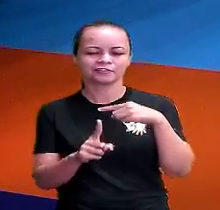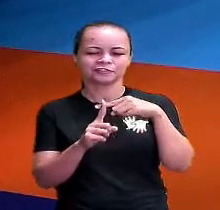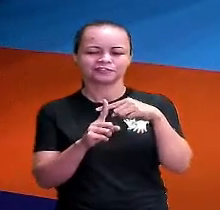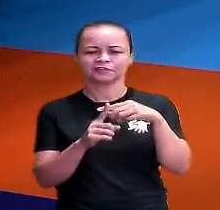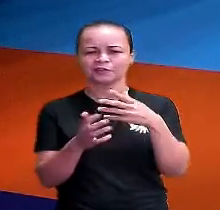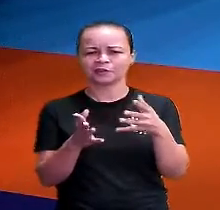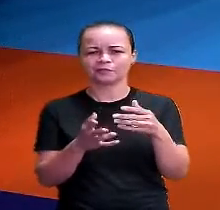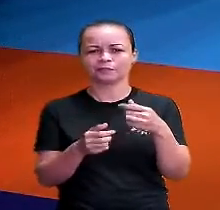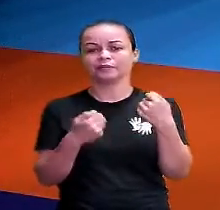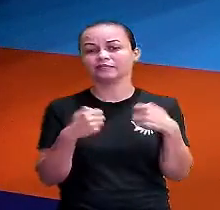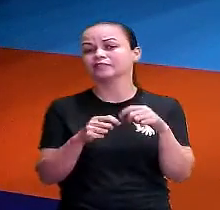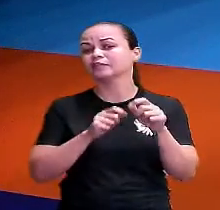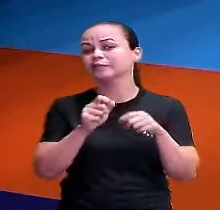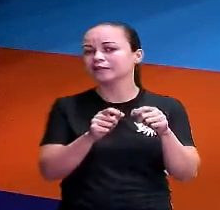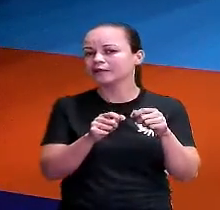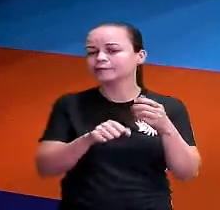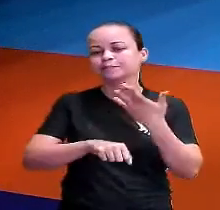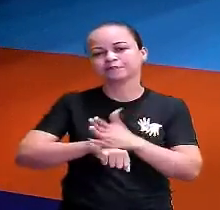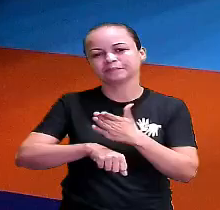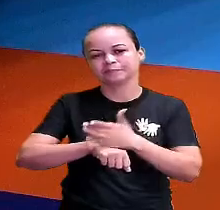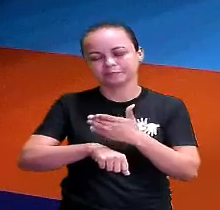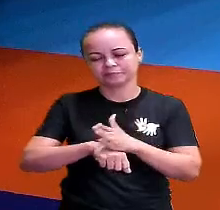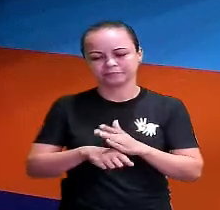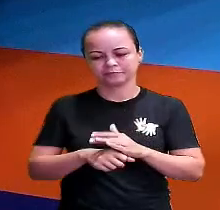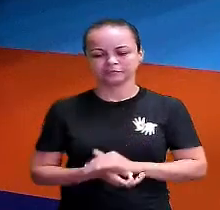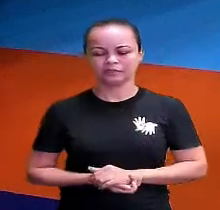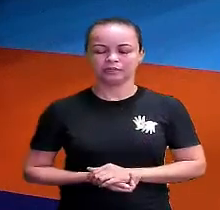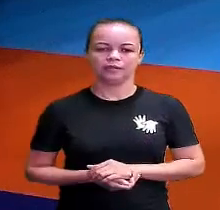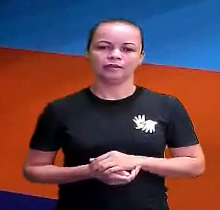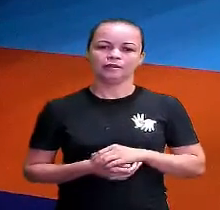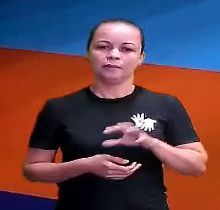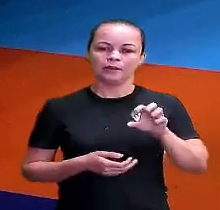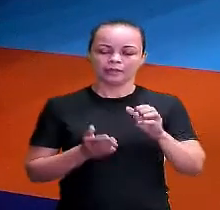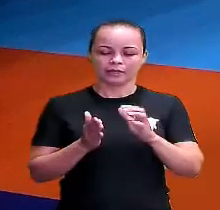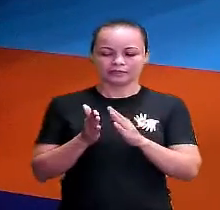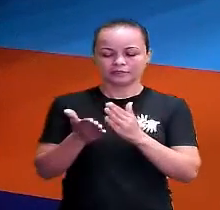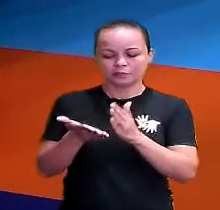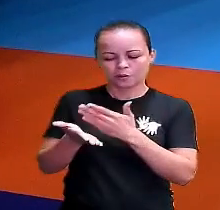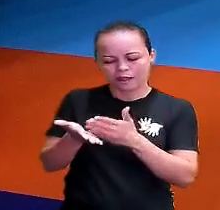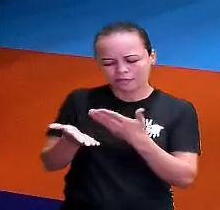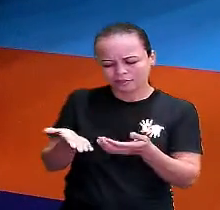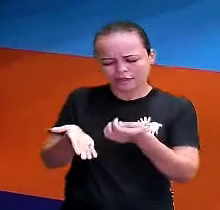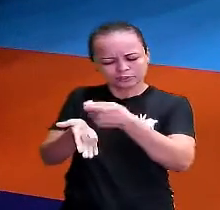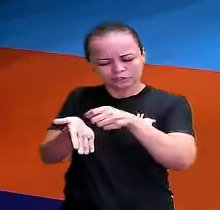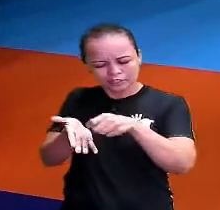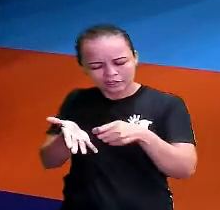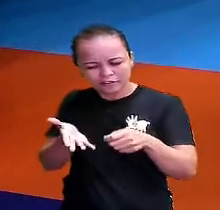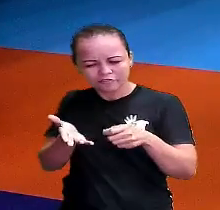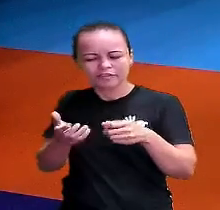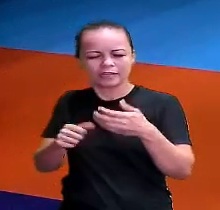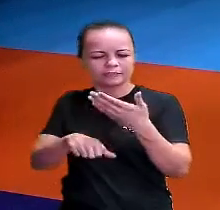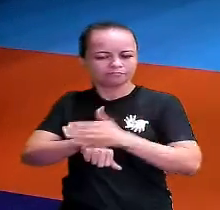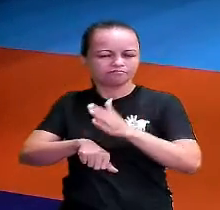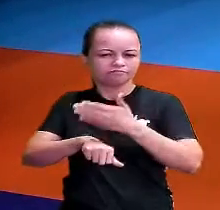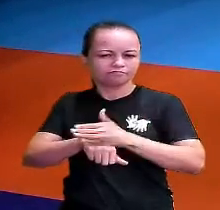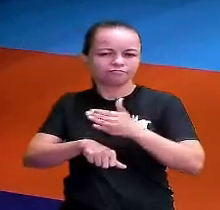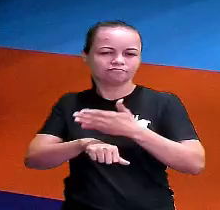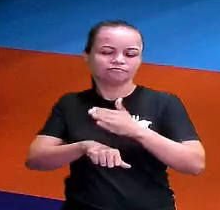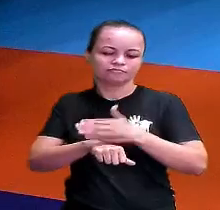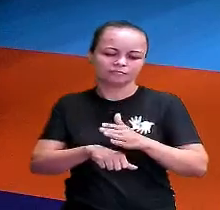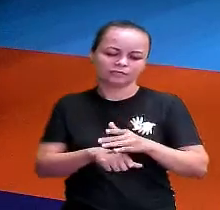gente precisa praticar, tá certo? Você precisa pegar seu caderninho, escrever as continhas, ir se exercitando, tá